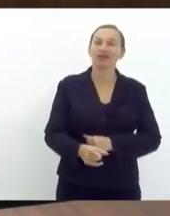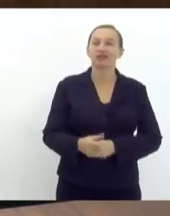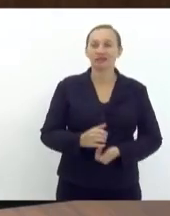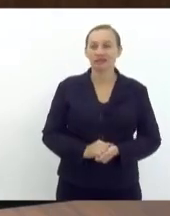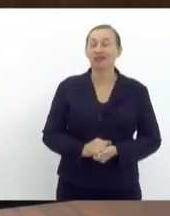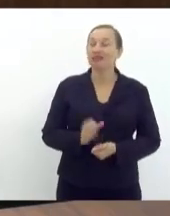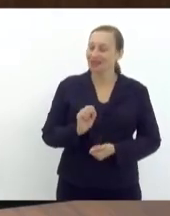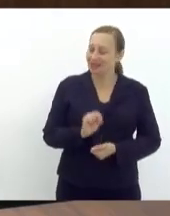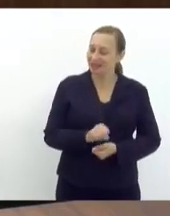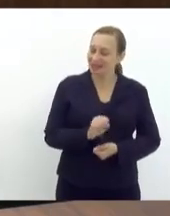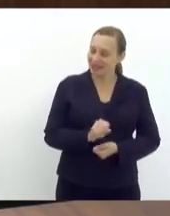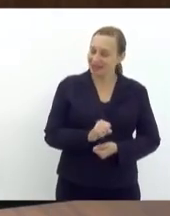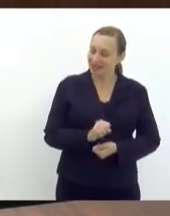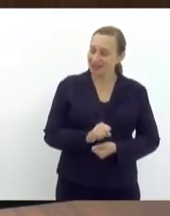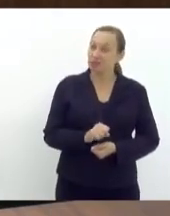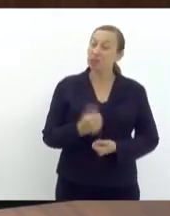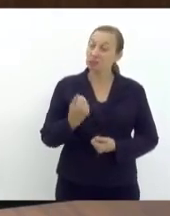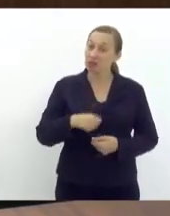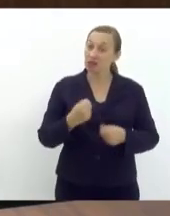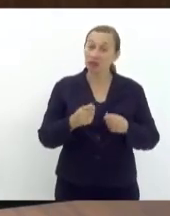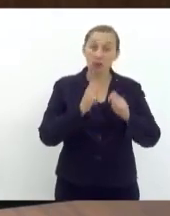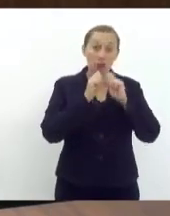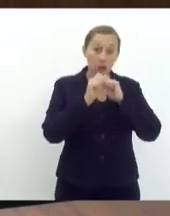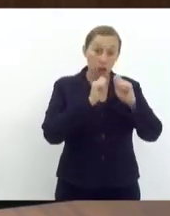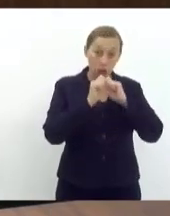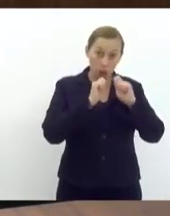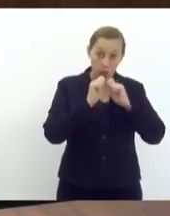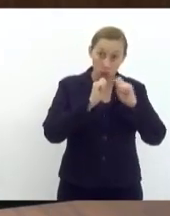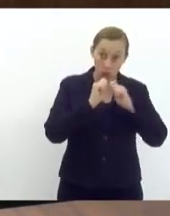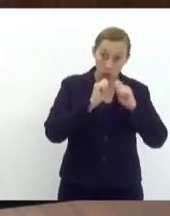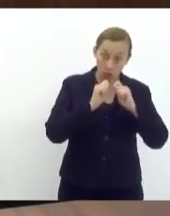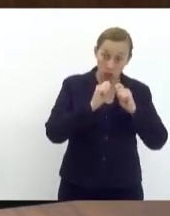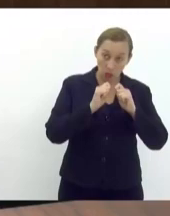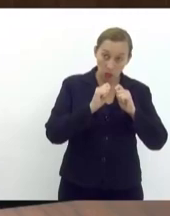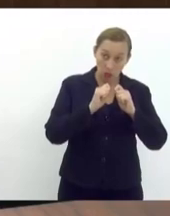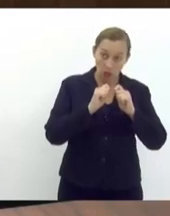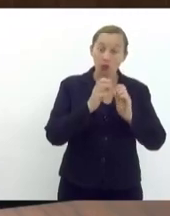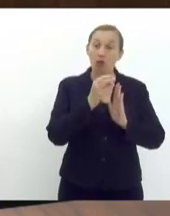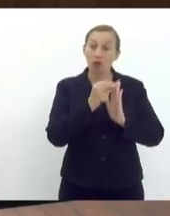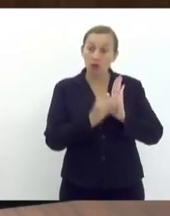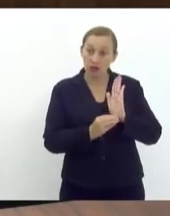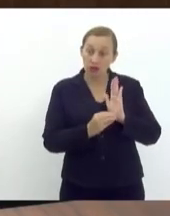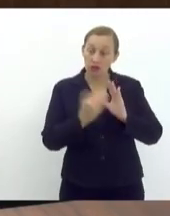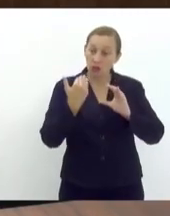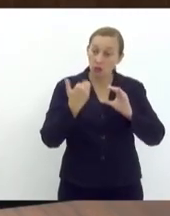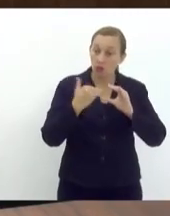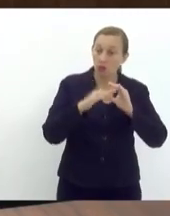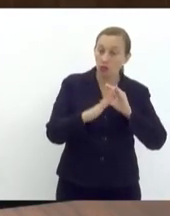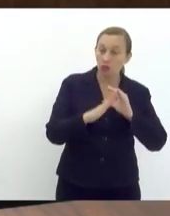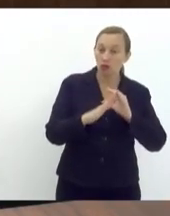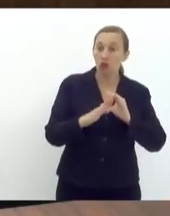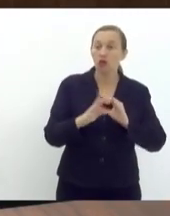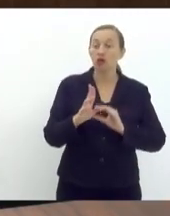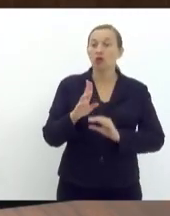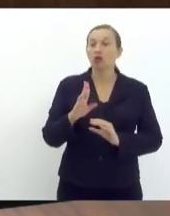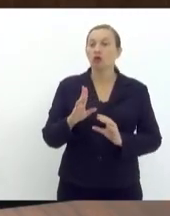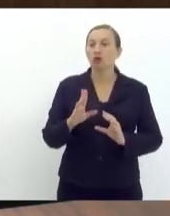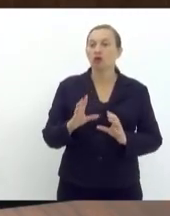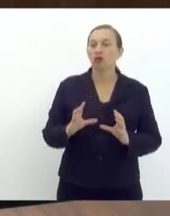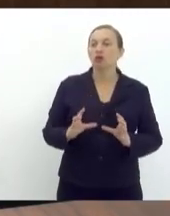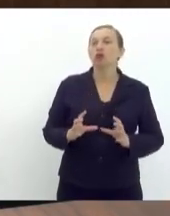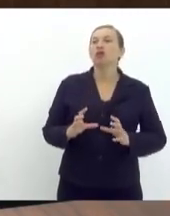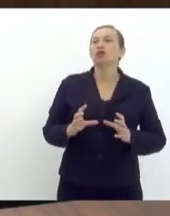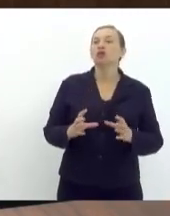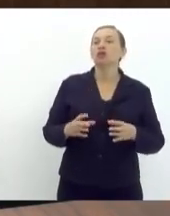e sim isso tem que ir para imprensa isso tem que ser uma nota do Parlamento uma nota da unale E isso